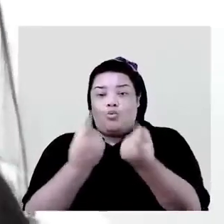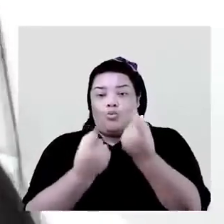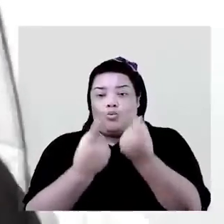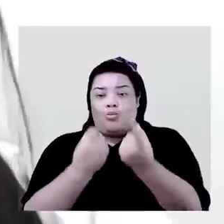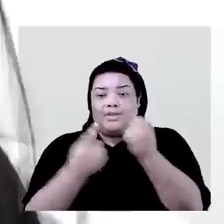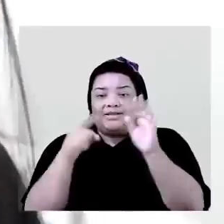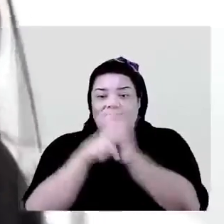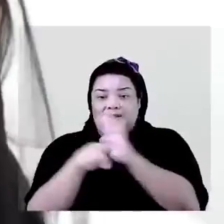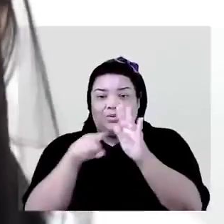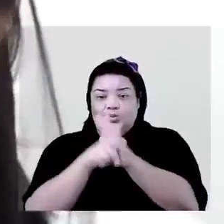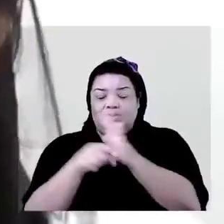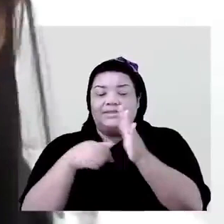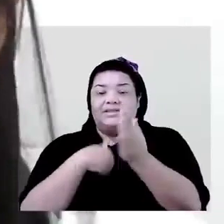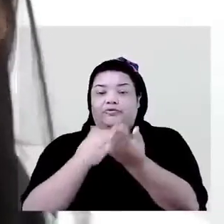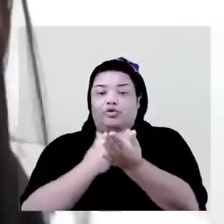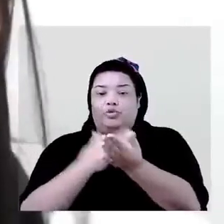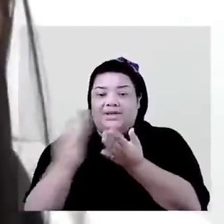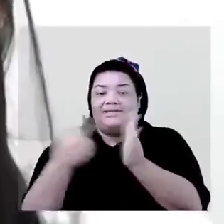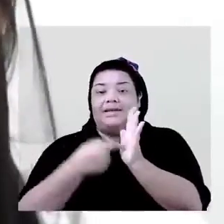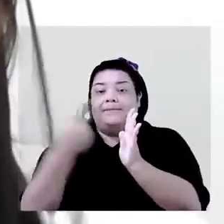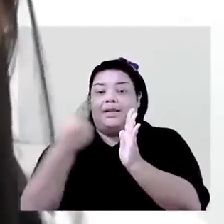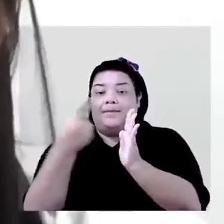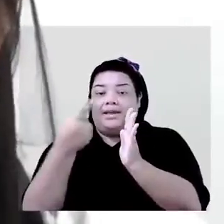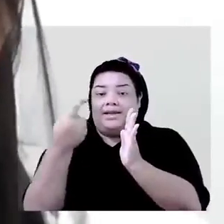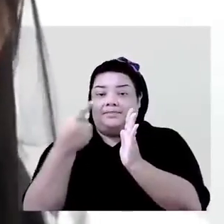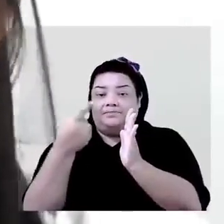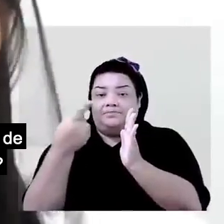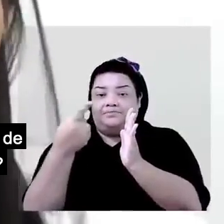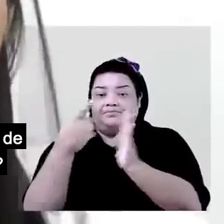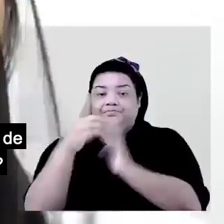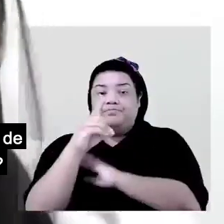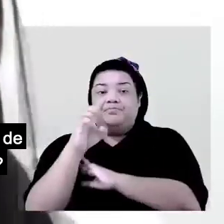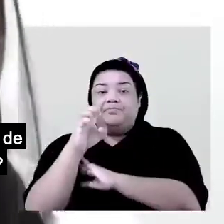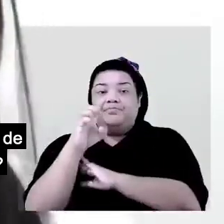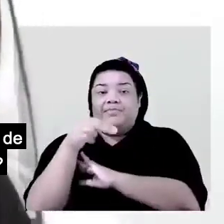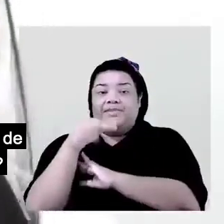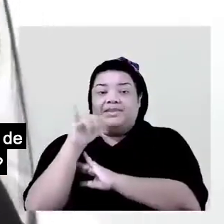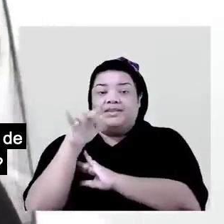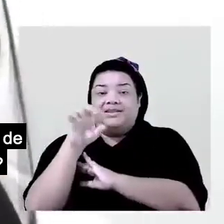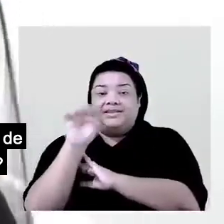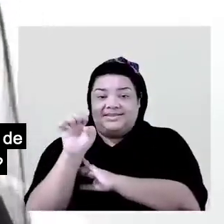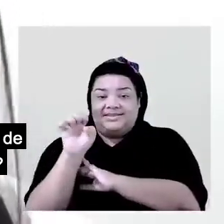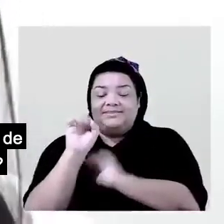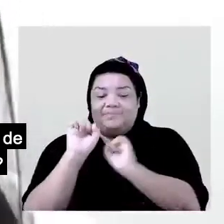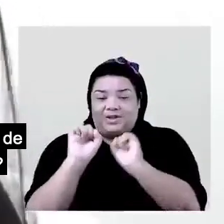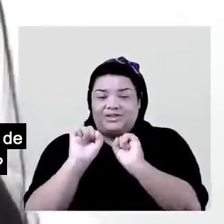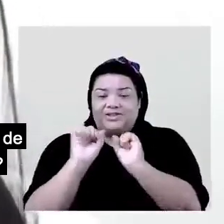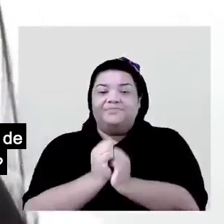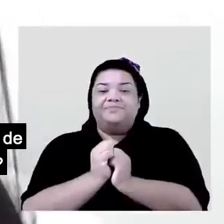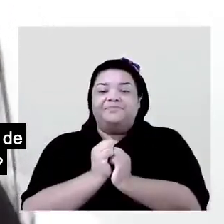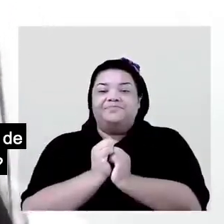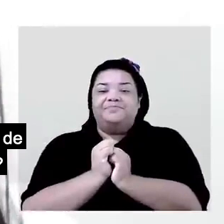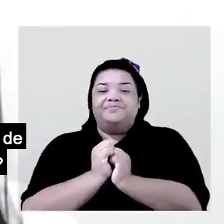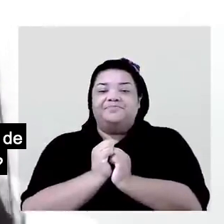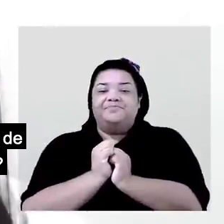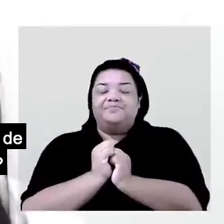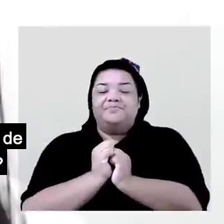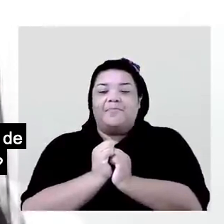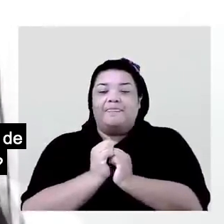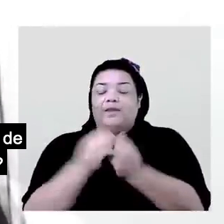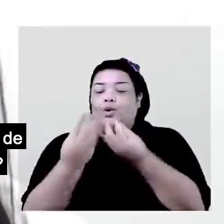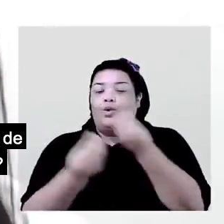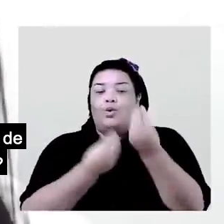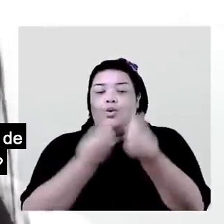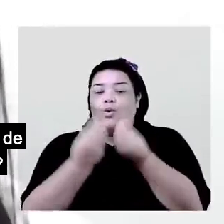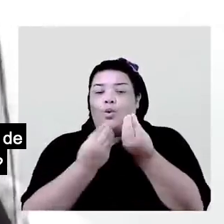Eu vou começar então a primeira pergunta para Denise, pode ser? Pode. Então vamos lá. Como o Brasil se compara